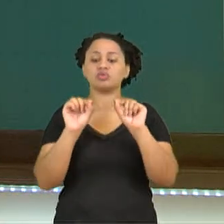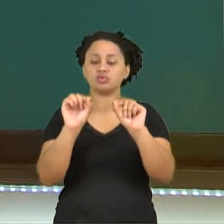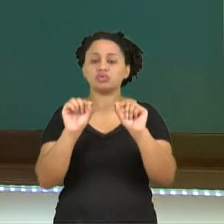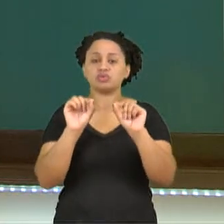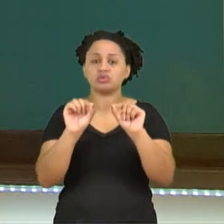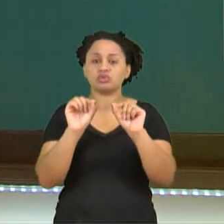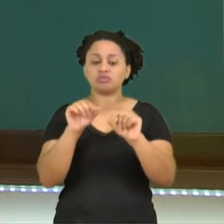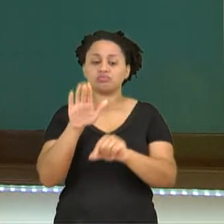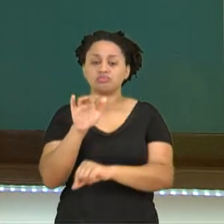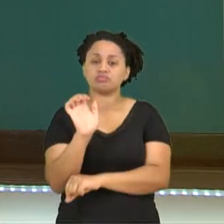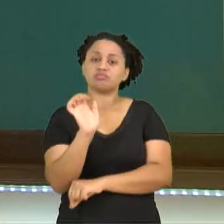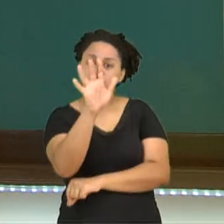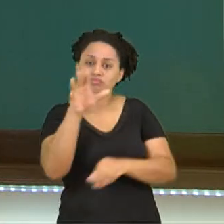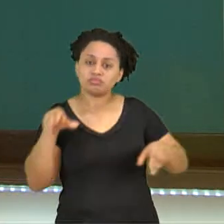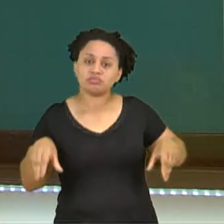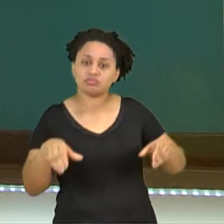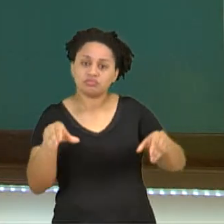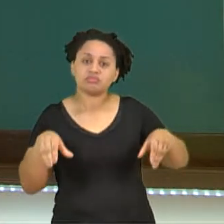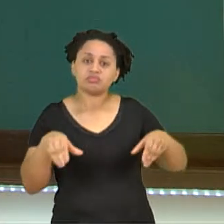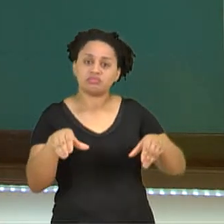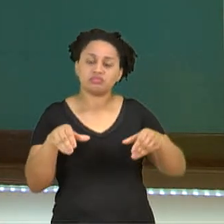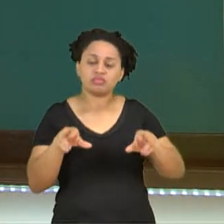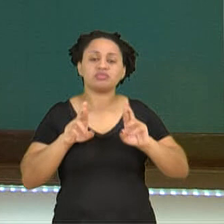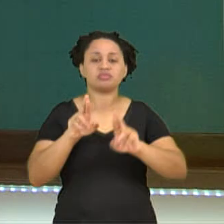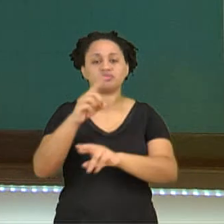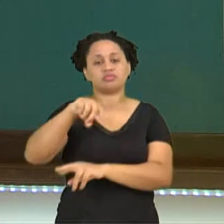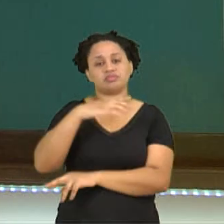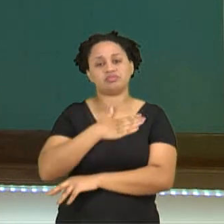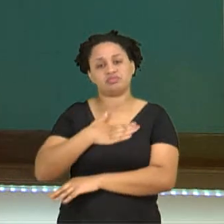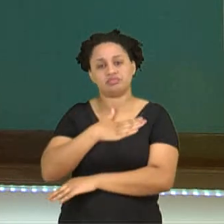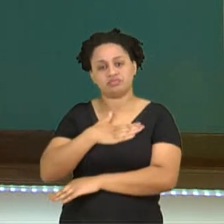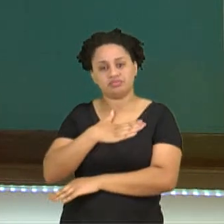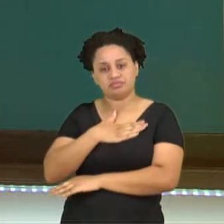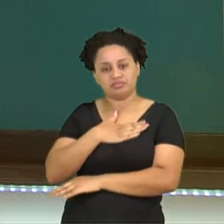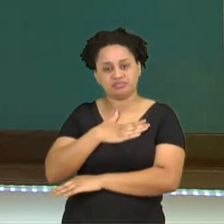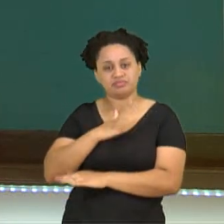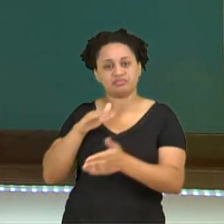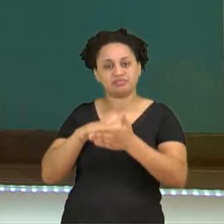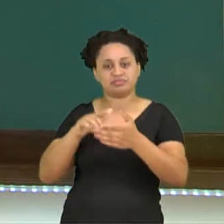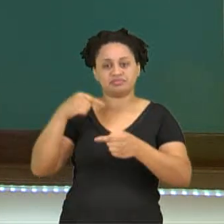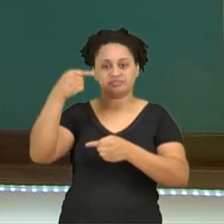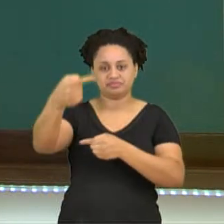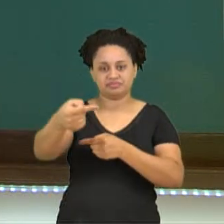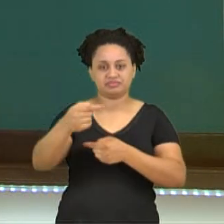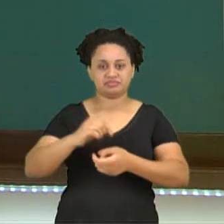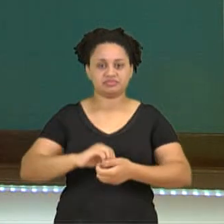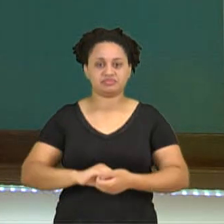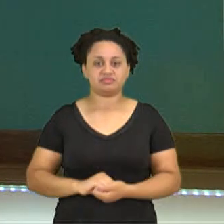o basquetebol em cadeiras de roda. E espero que vocês tenham gostado. Até breve!